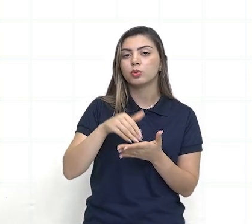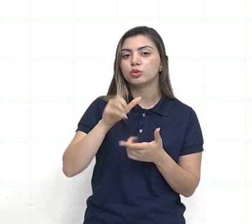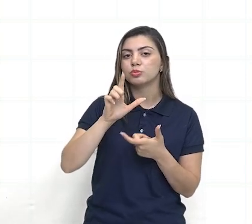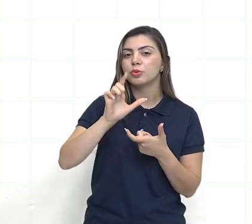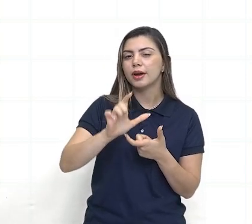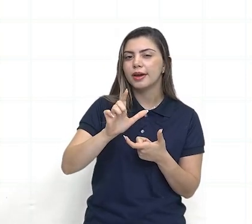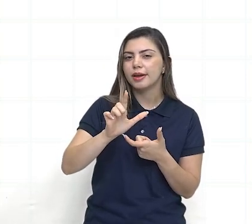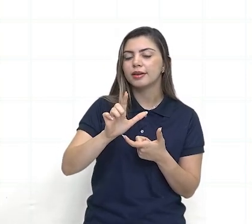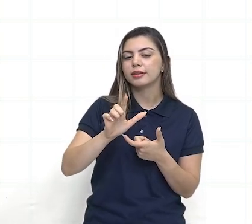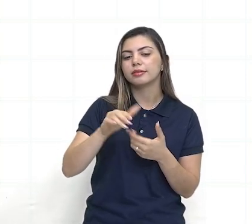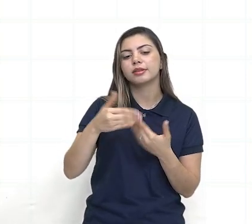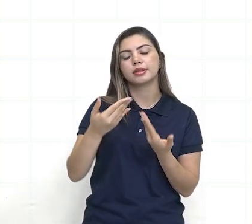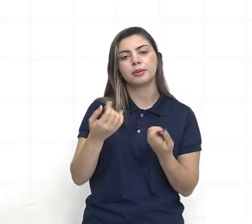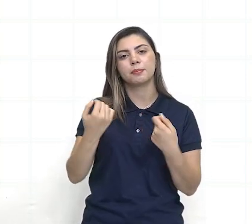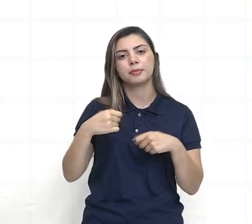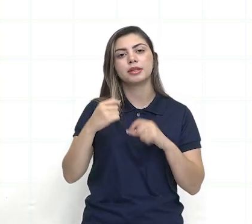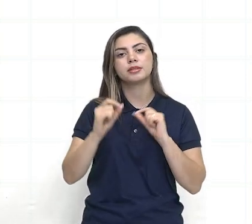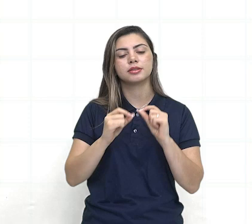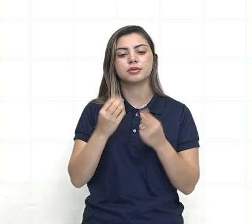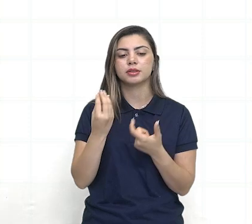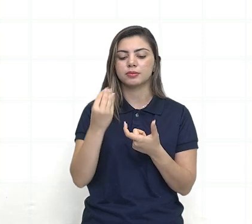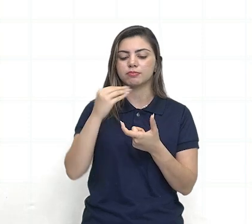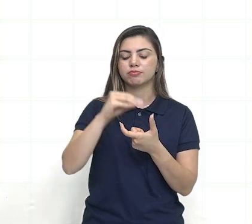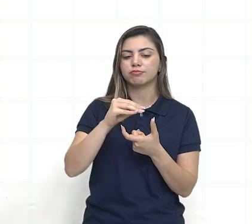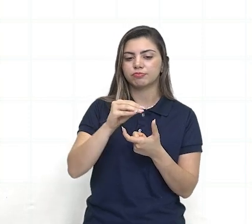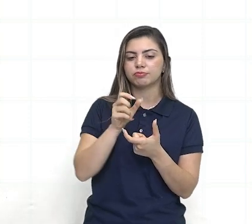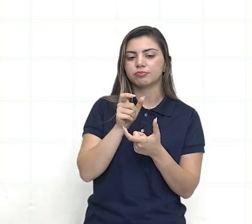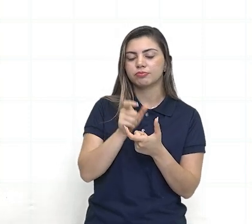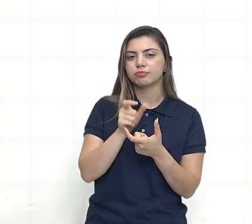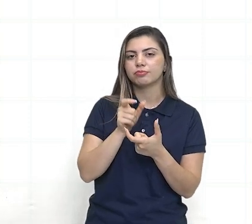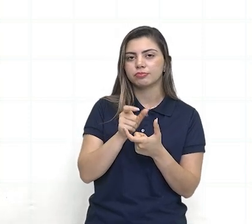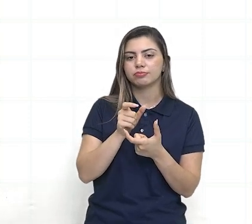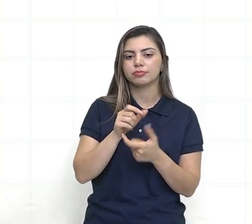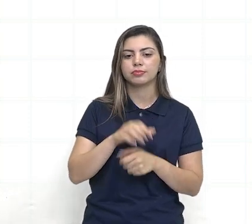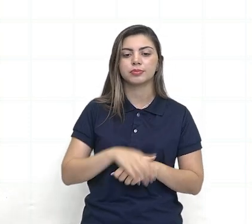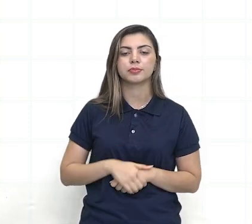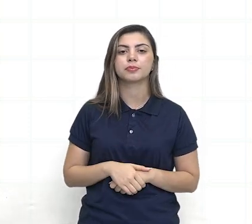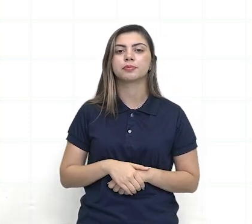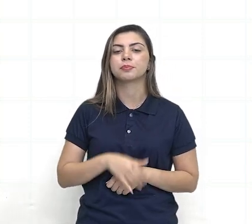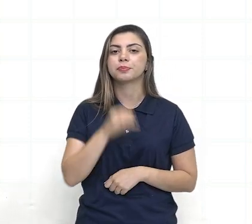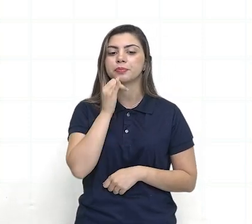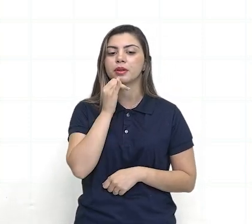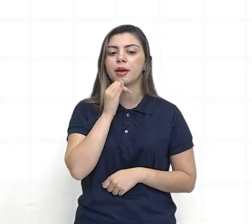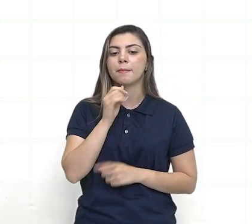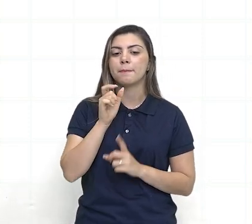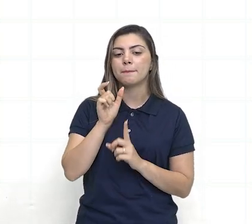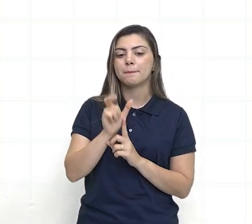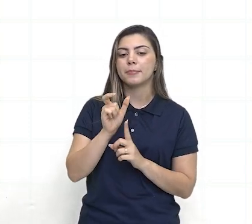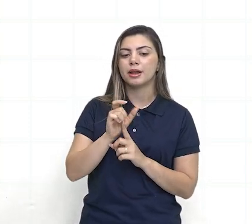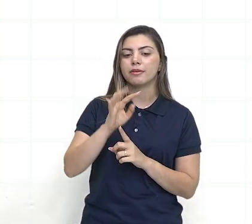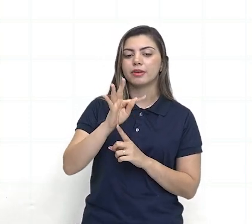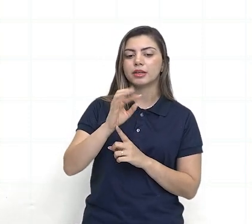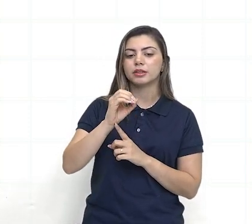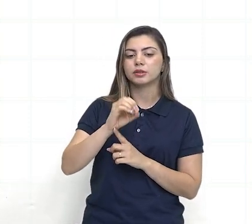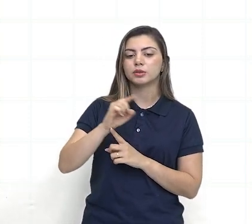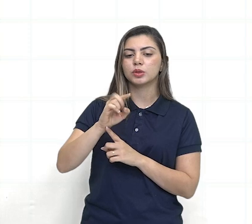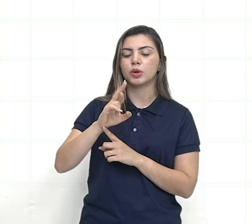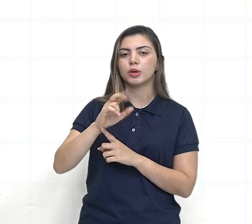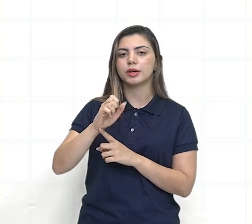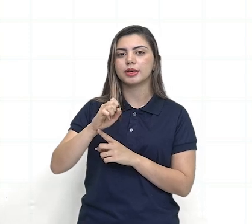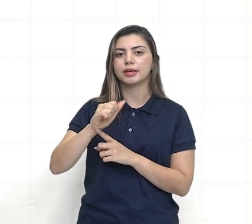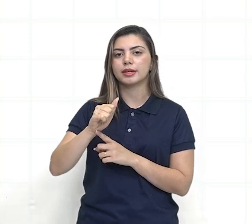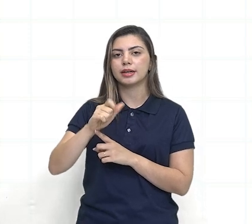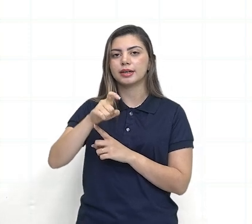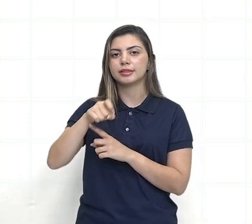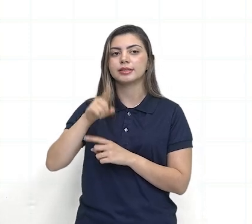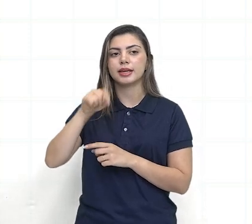L, eu coloco o acento gráfico, inacreditável. A palavra tórax é uma paroxítona terminada